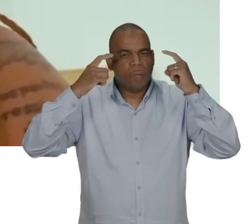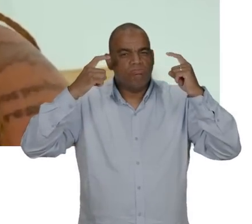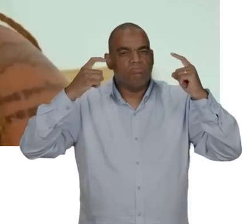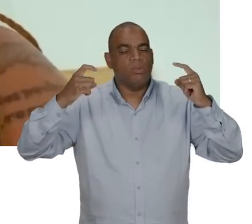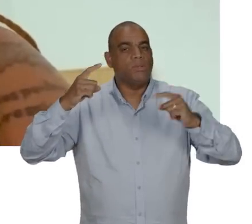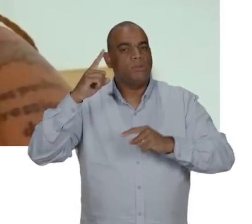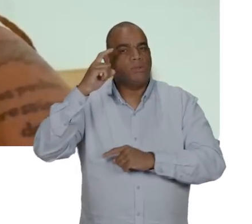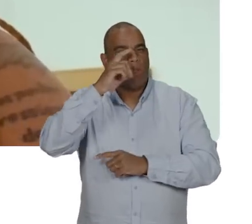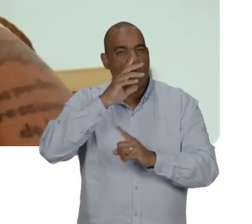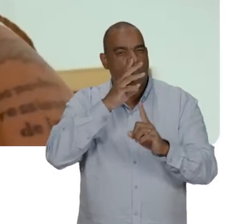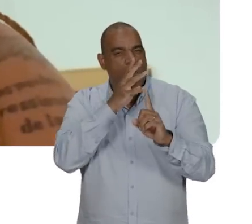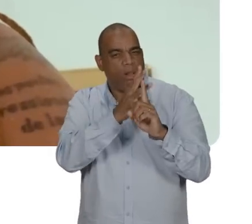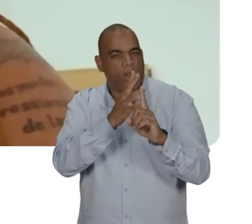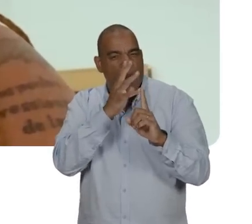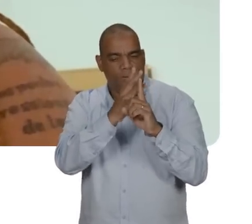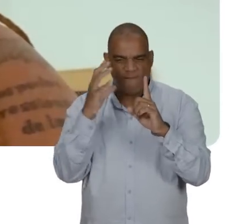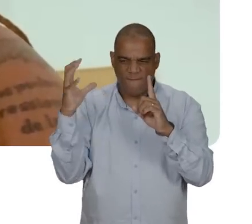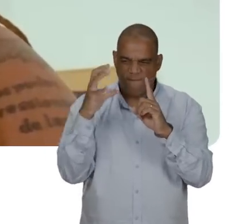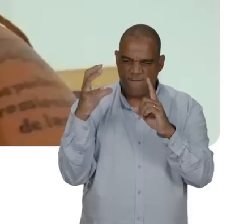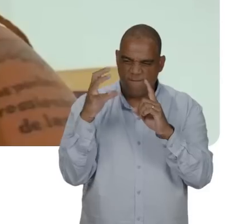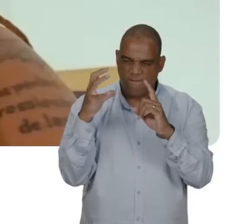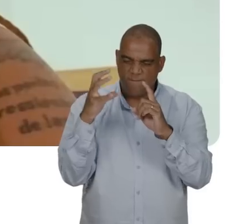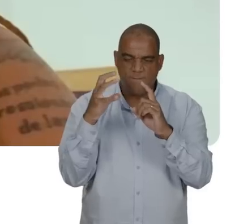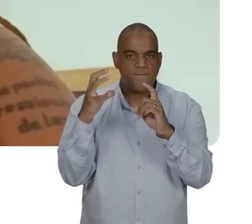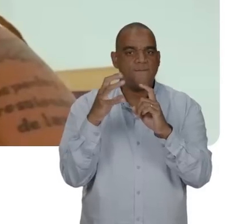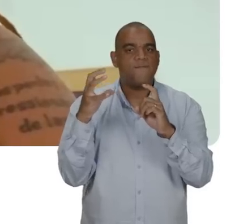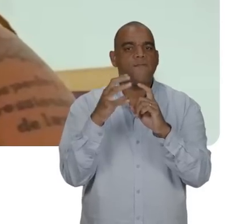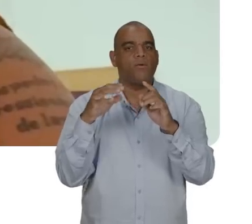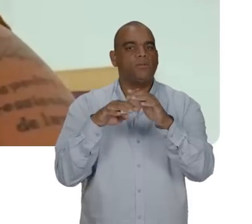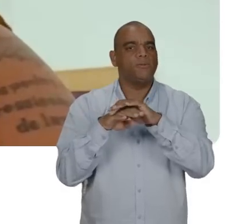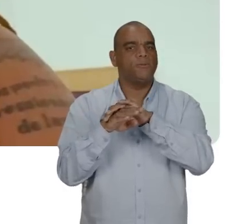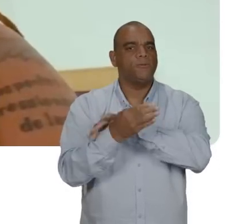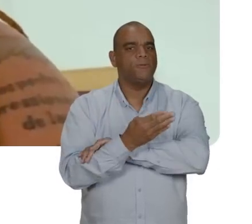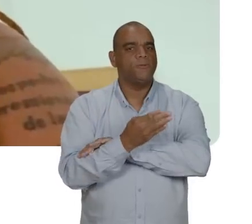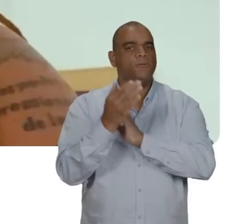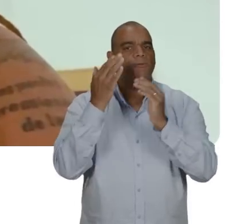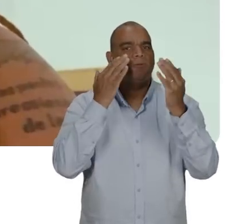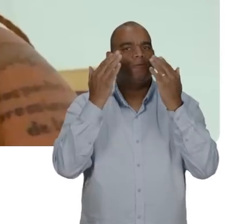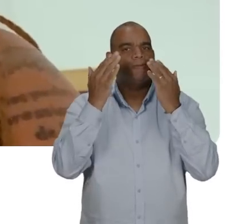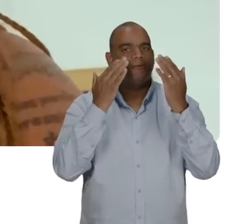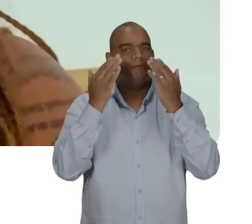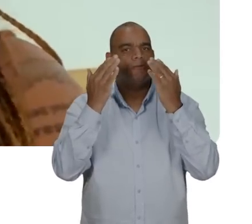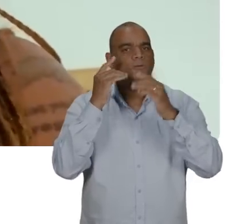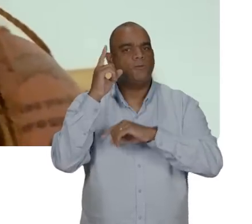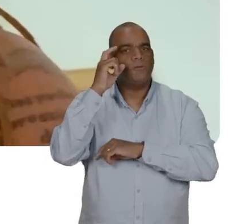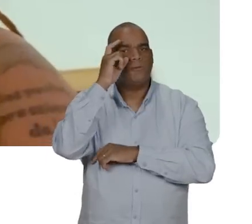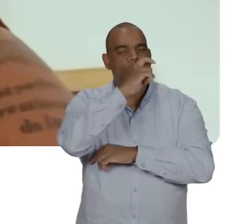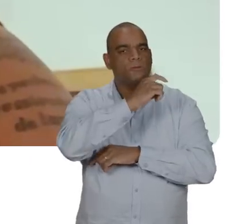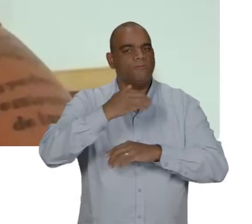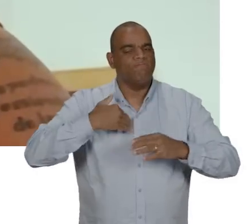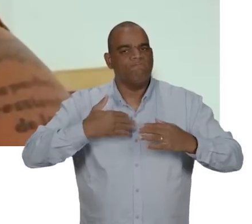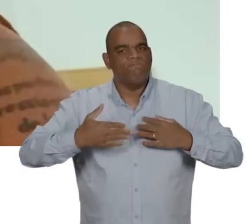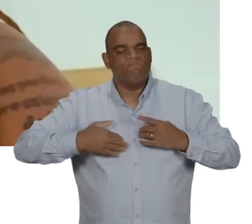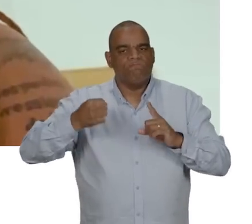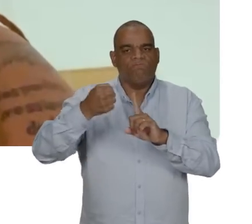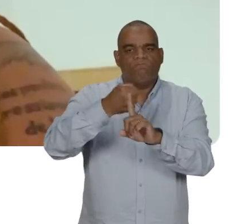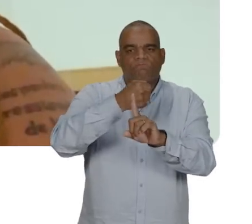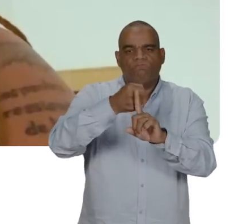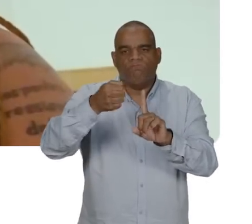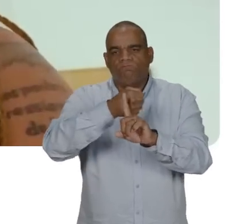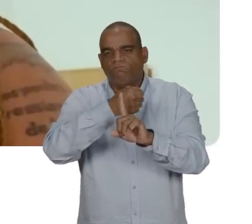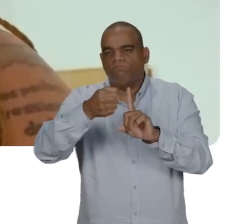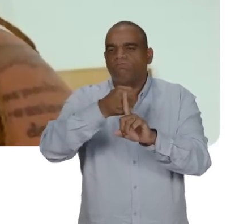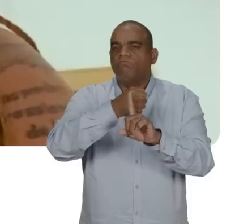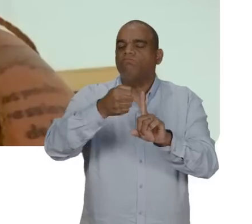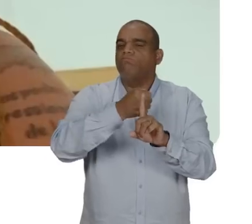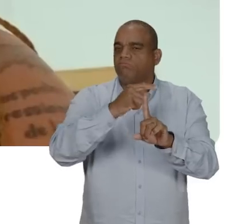muito violentos, espaços que reproduzem uma violência institucional, uma violência psicológica, física, né, que